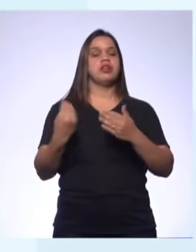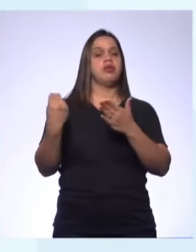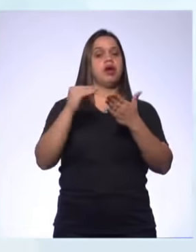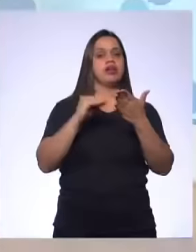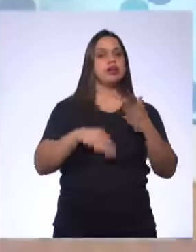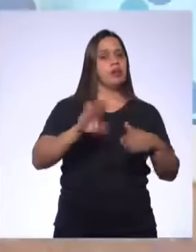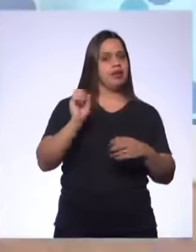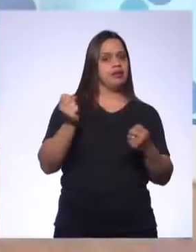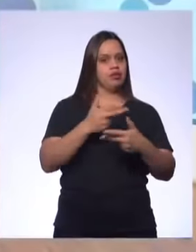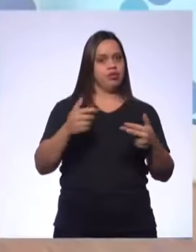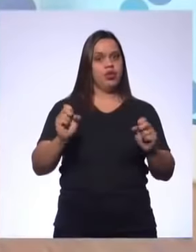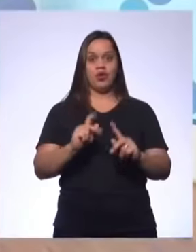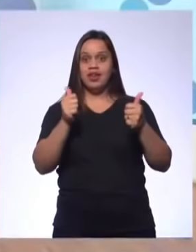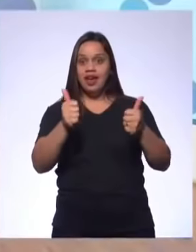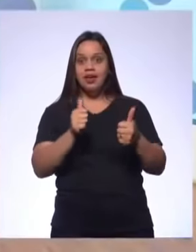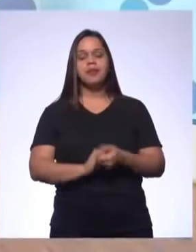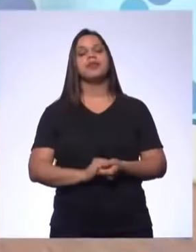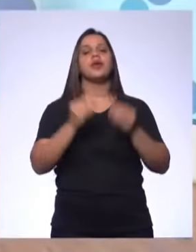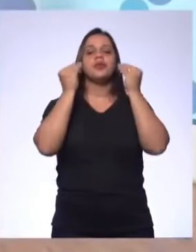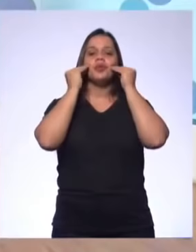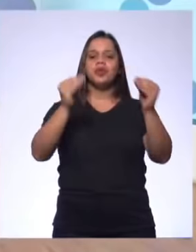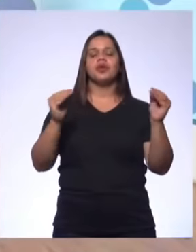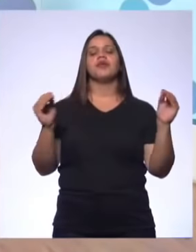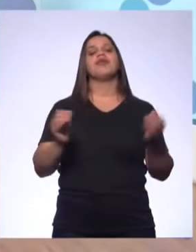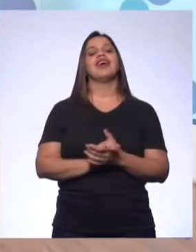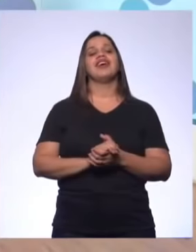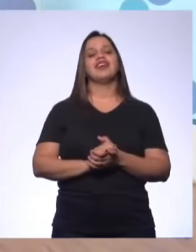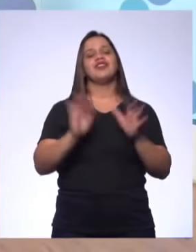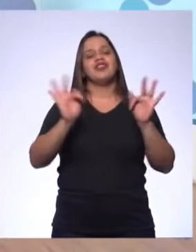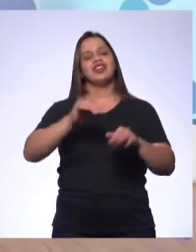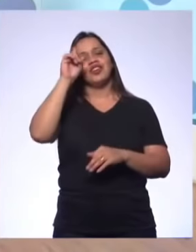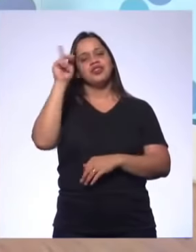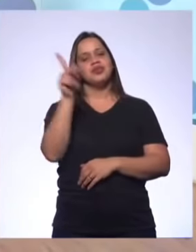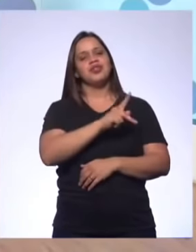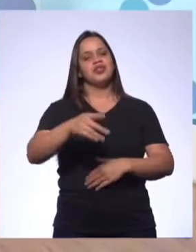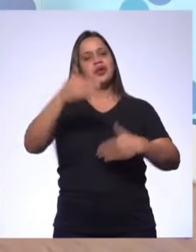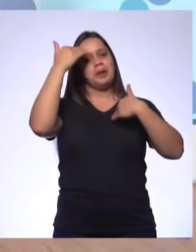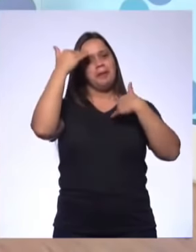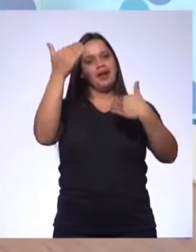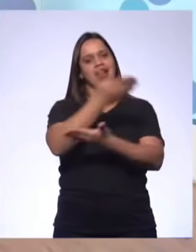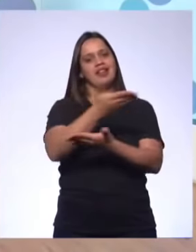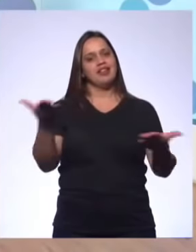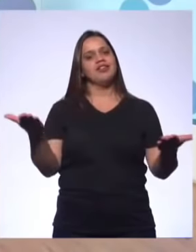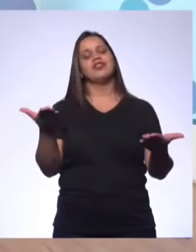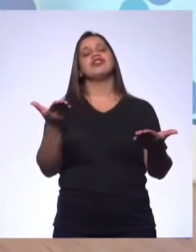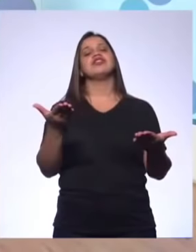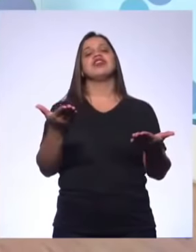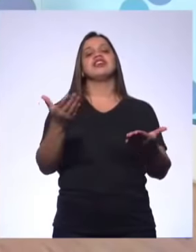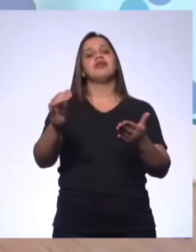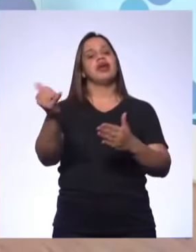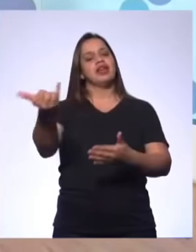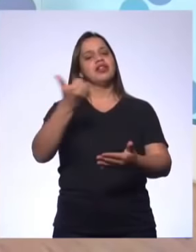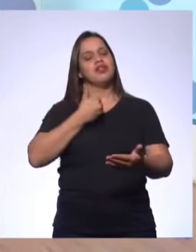coisa a mais, certo? Isso aí, gente. Então, beijos, beijos, beijos. Feliz Dia dos Professores e obrigada a todos que nos desejaram aí. Feliz Dia